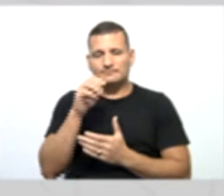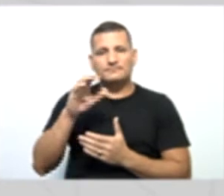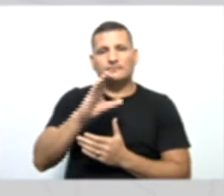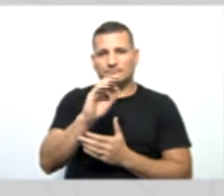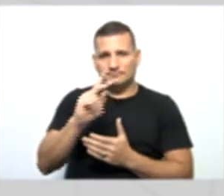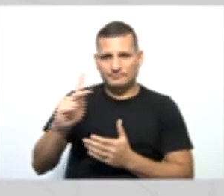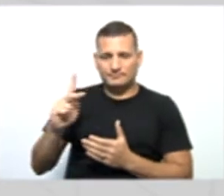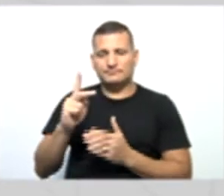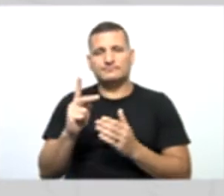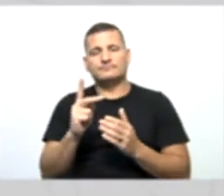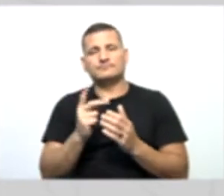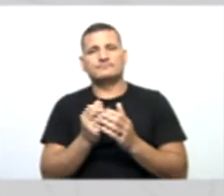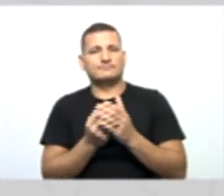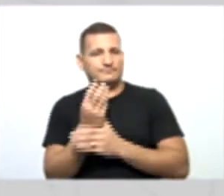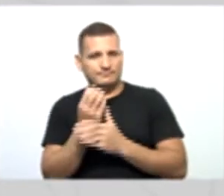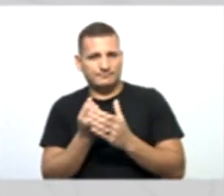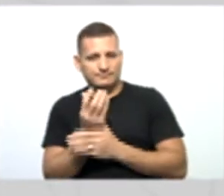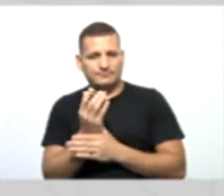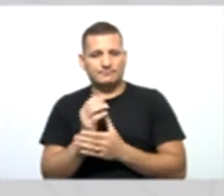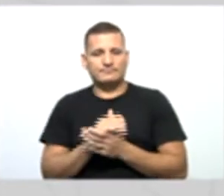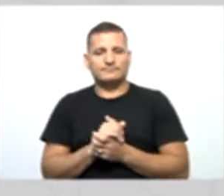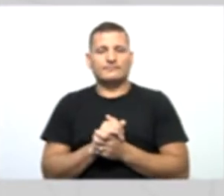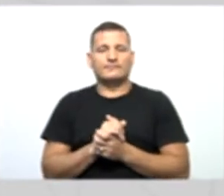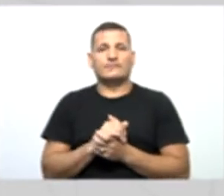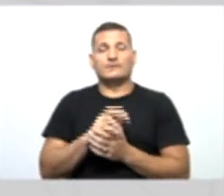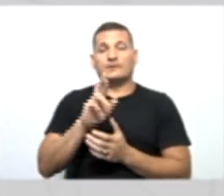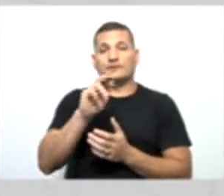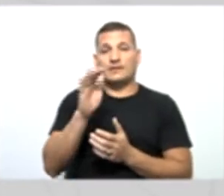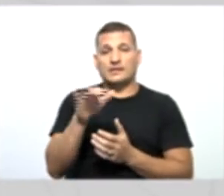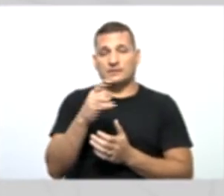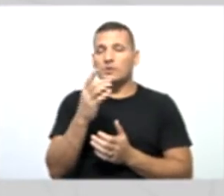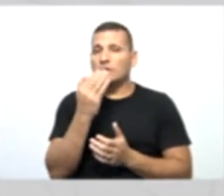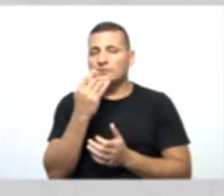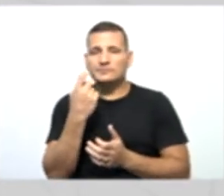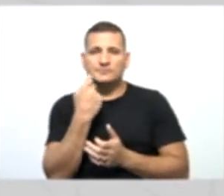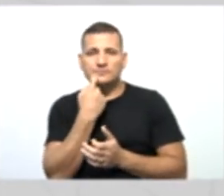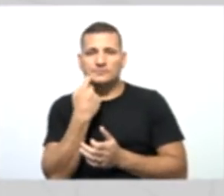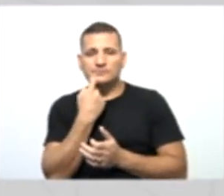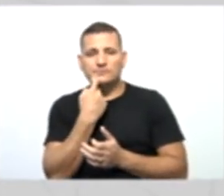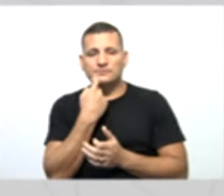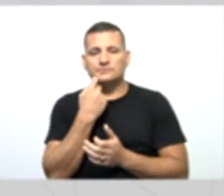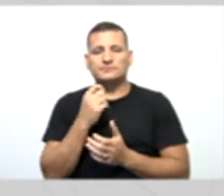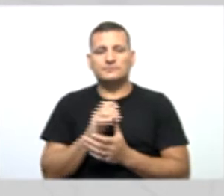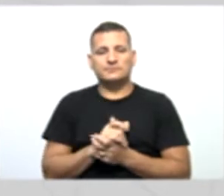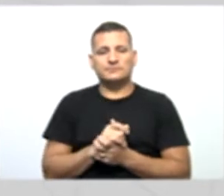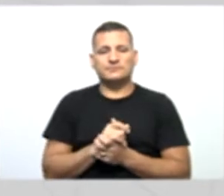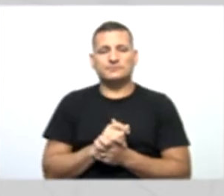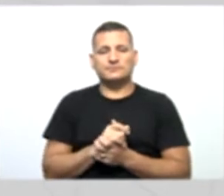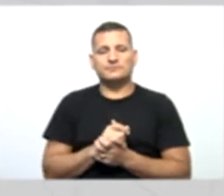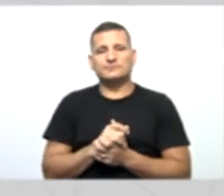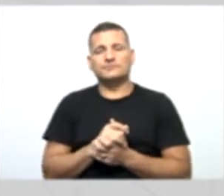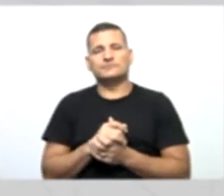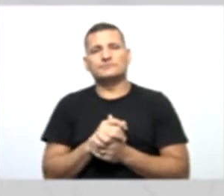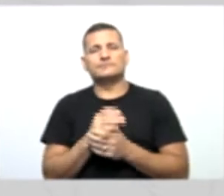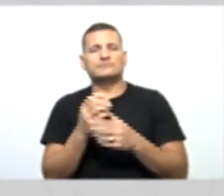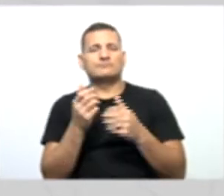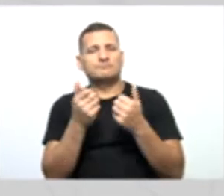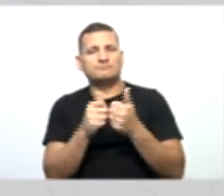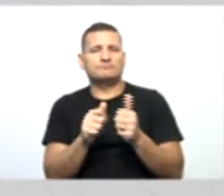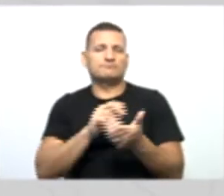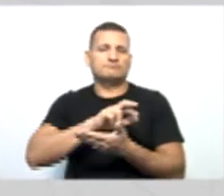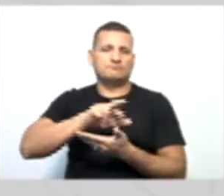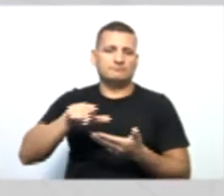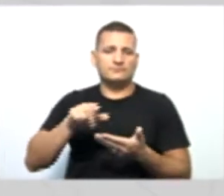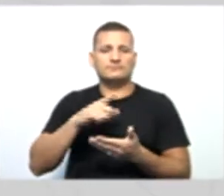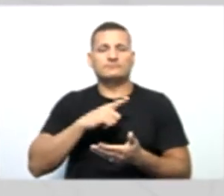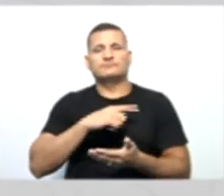cooperativas de produtores, empresas de ração de peixe, empresas de transporte, aí vem o governo, olha